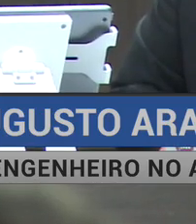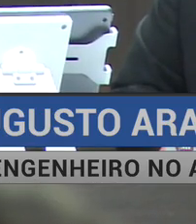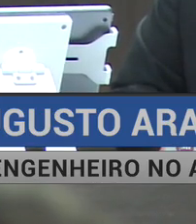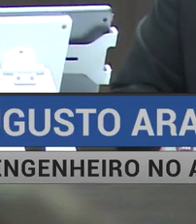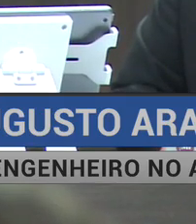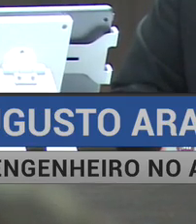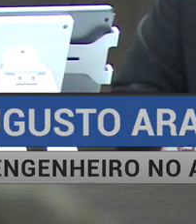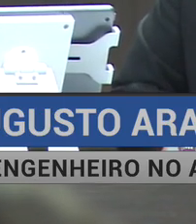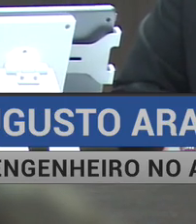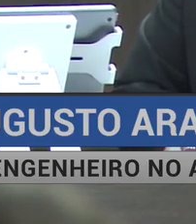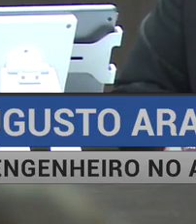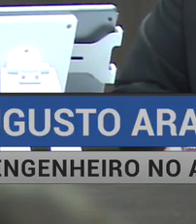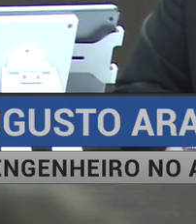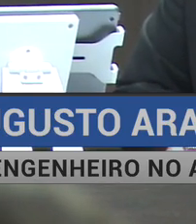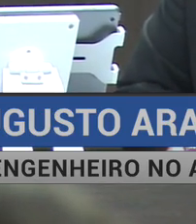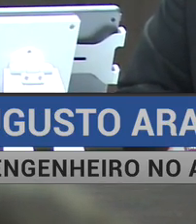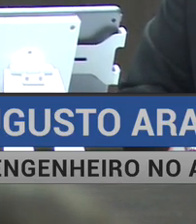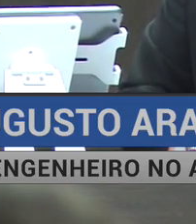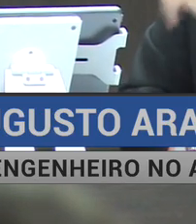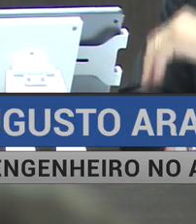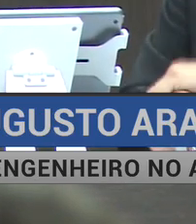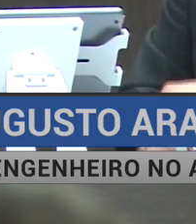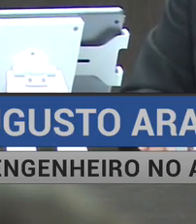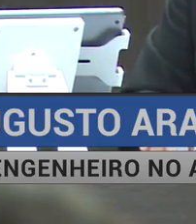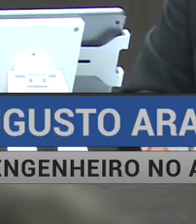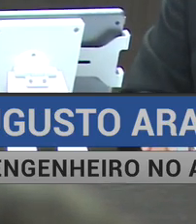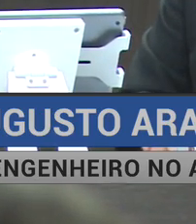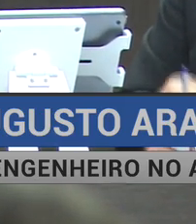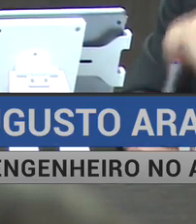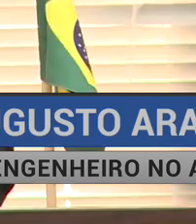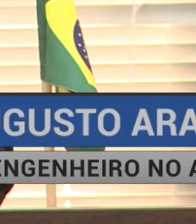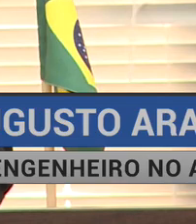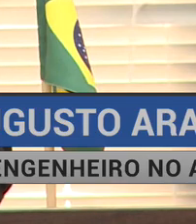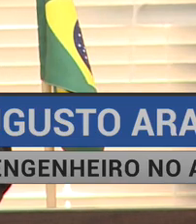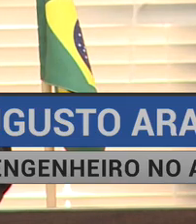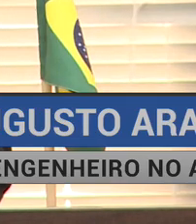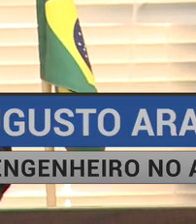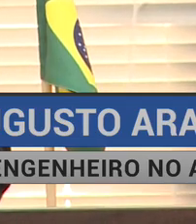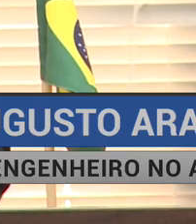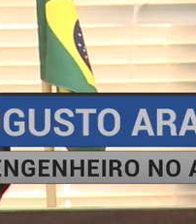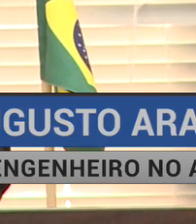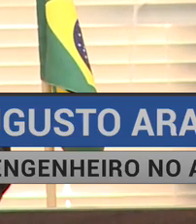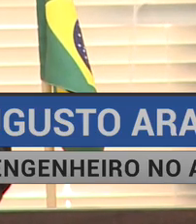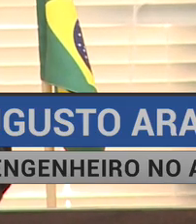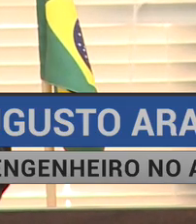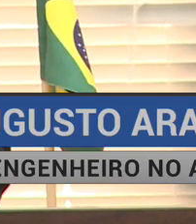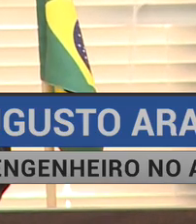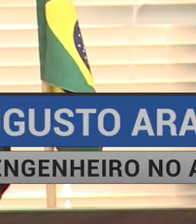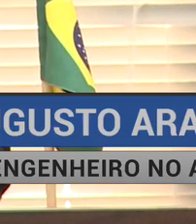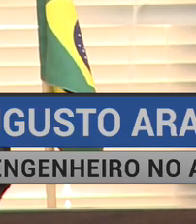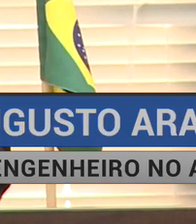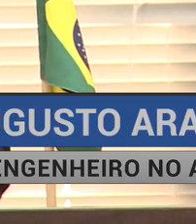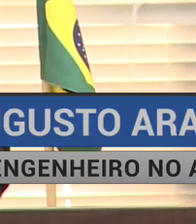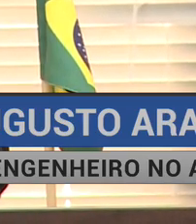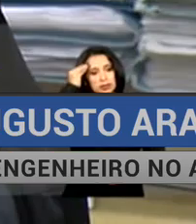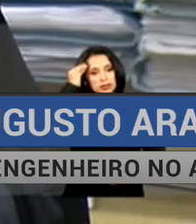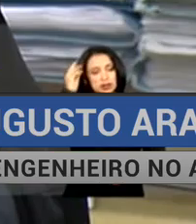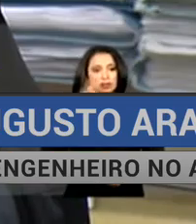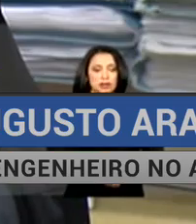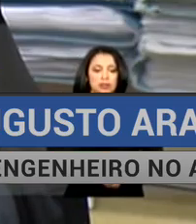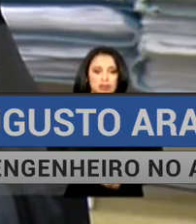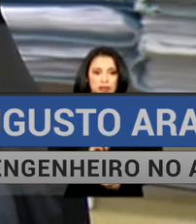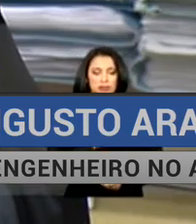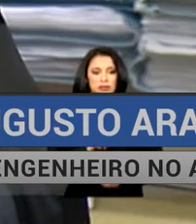de o ex-procurador-geral da república rodrigo janot ter revelado em entrevistas que pretende a ir armado a uma sessão do